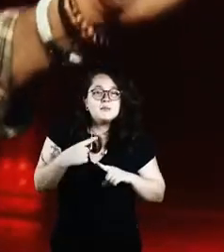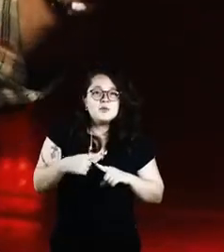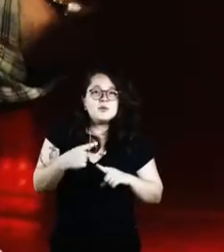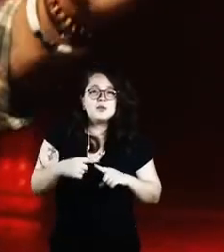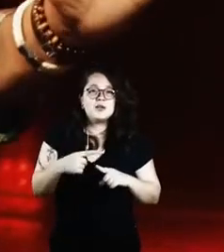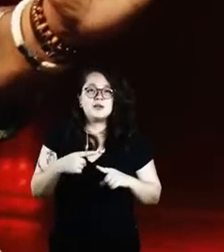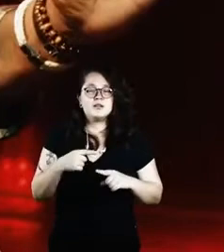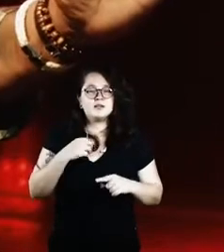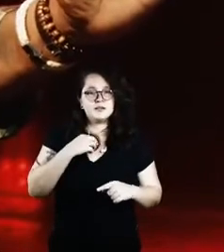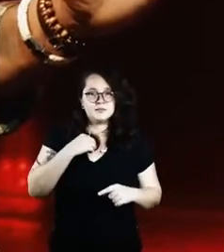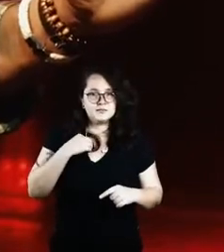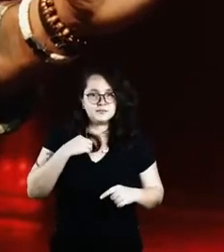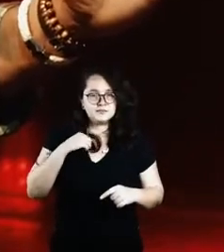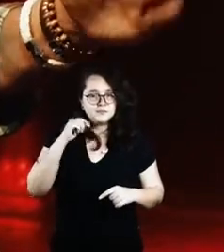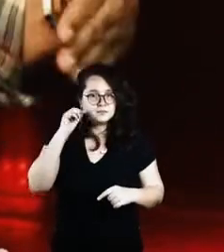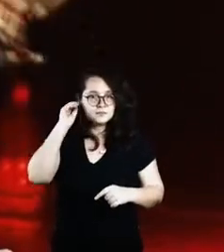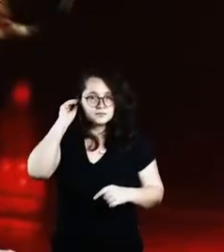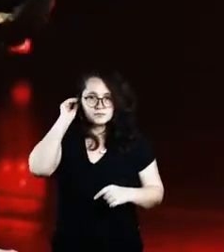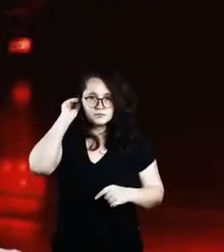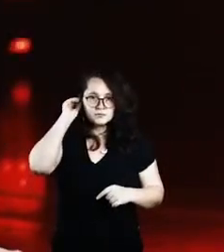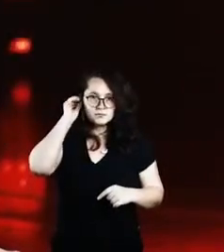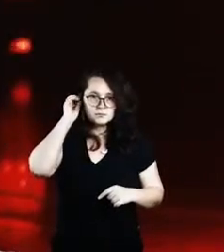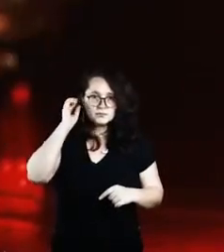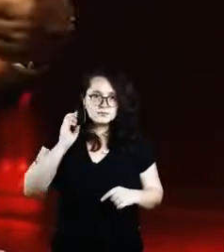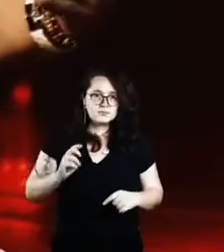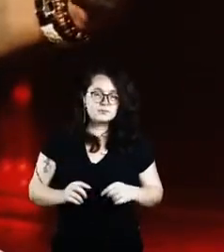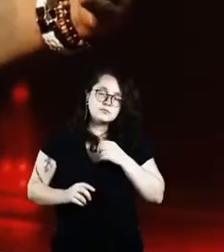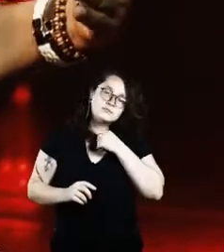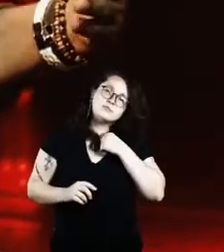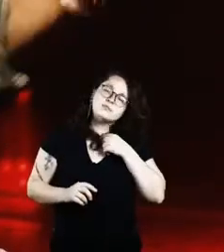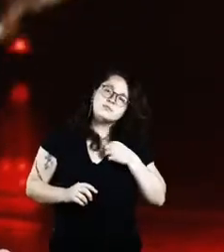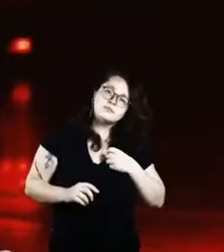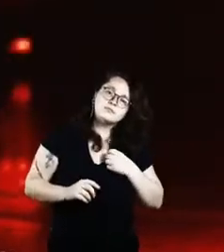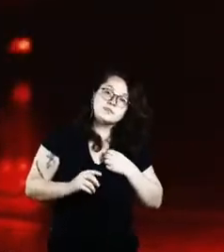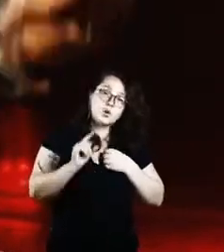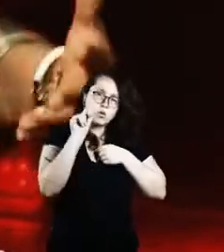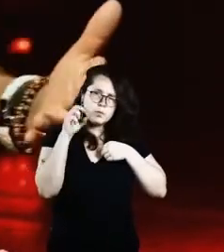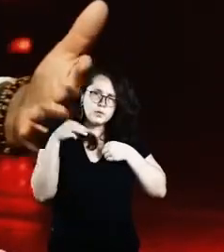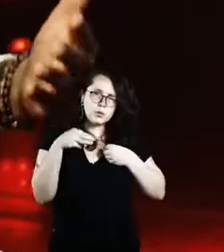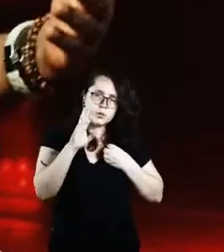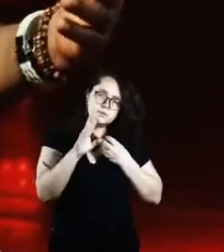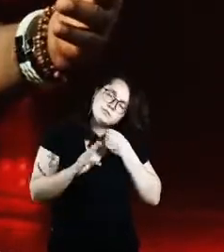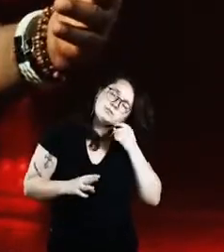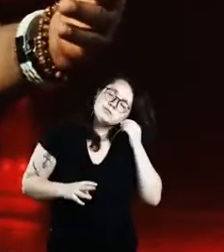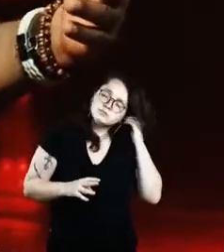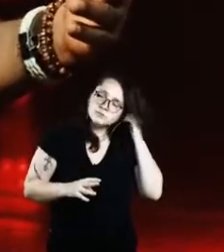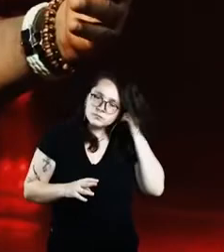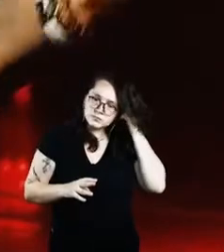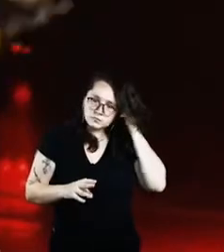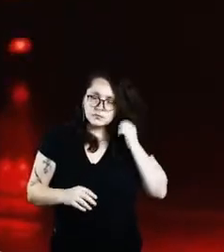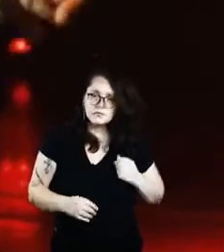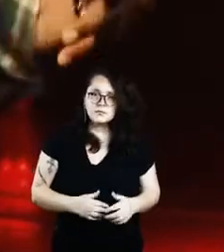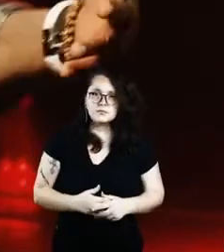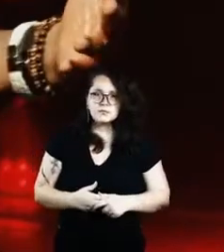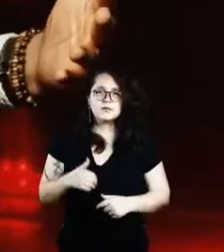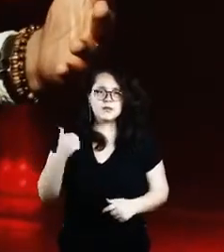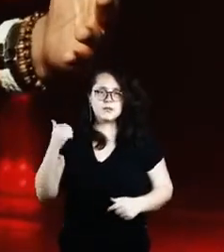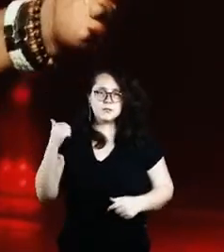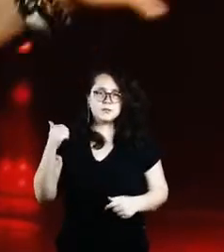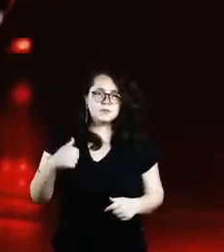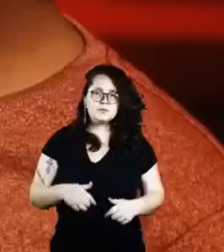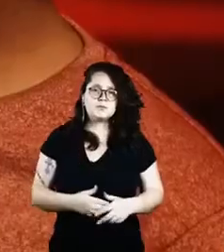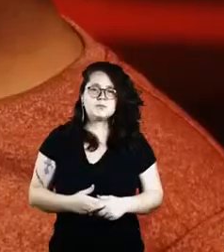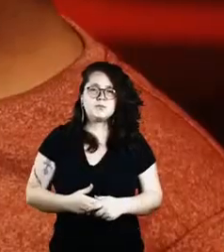mundo curtir, sem exceção. Só que para a gente, nós negros, ir nas festas dos branquinhos, na casa do